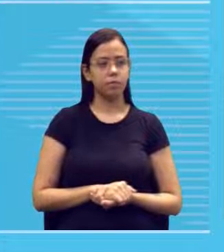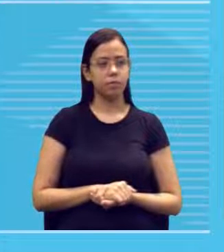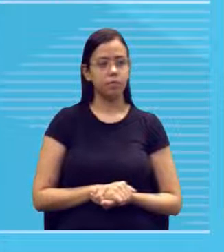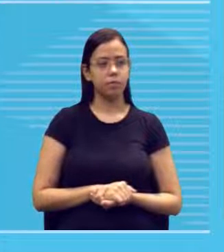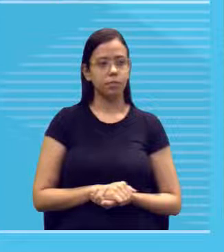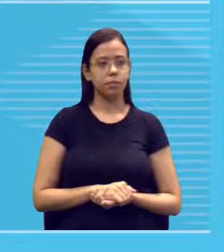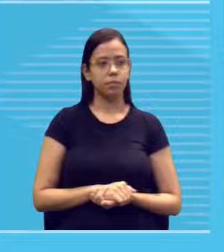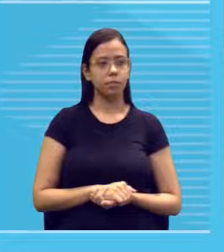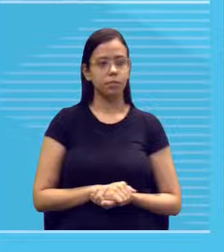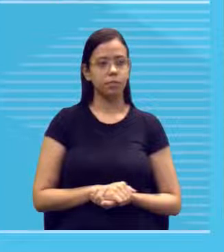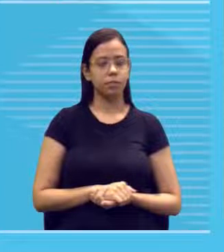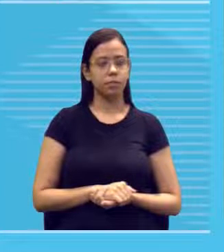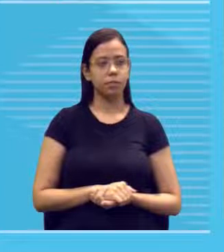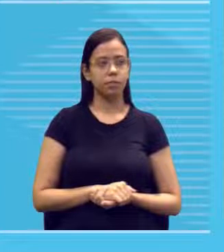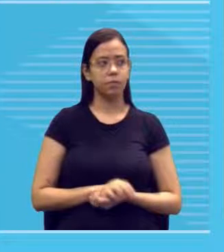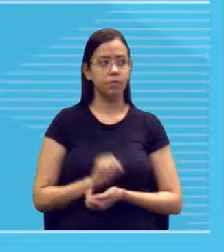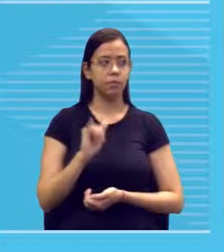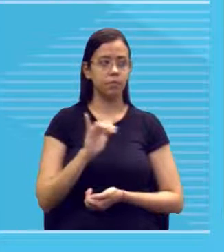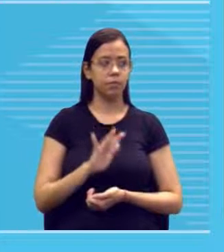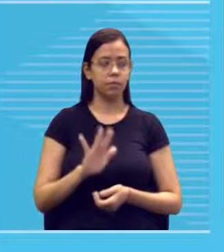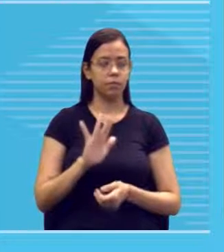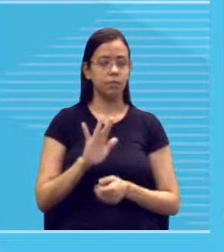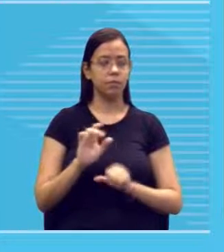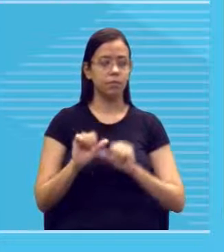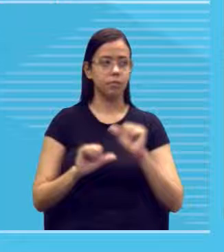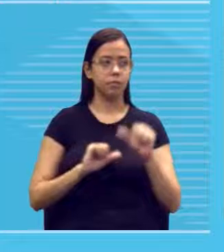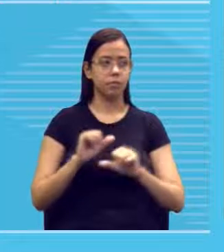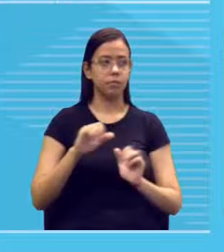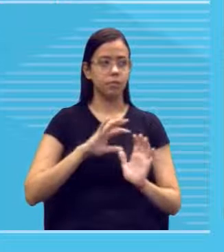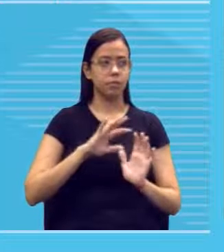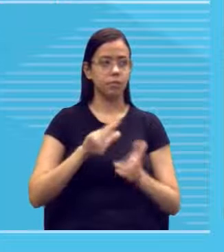figura que revolucionou o mundo né